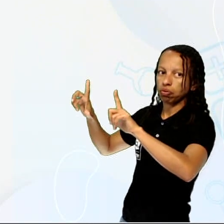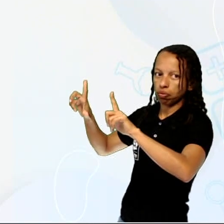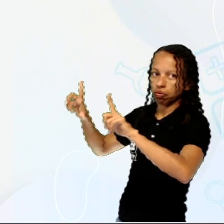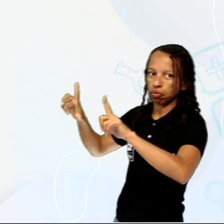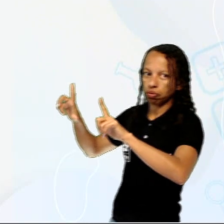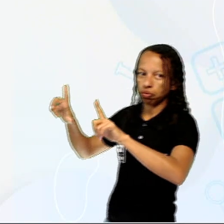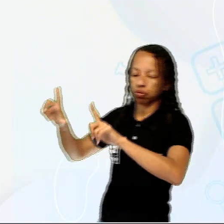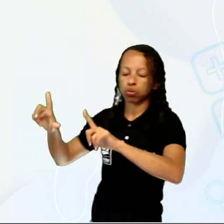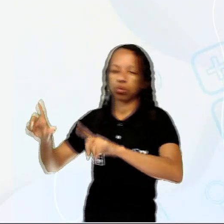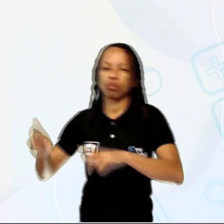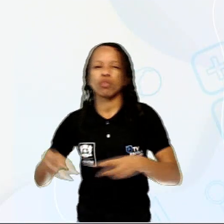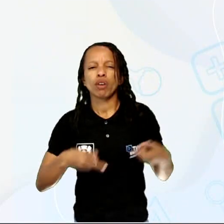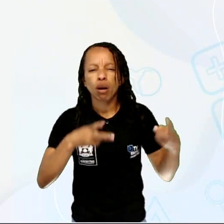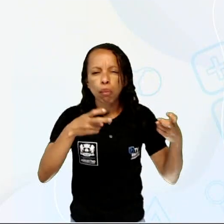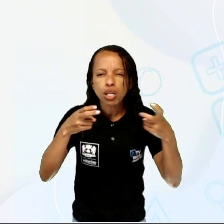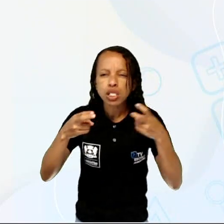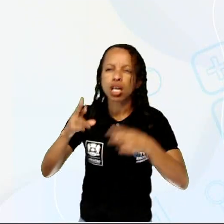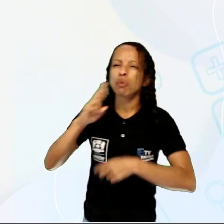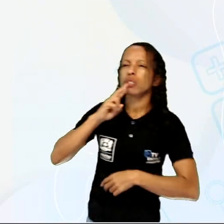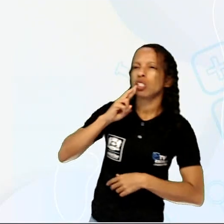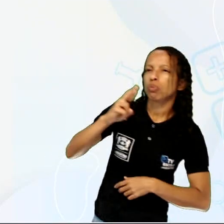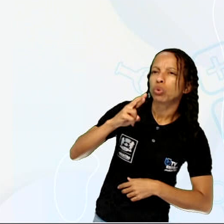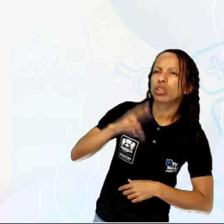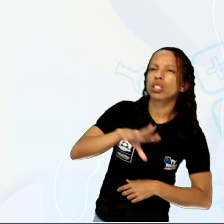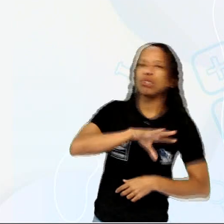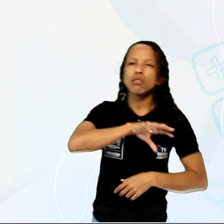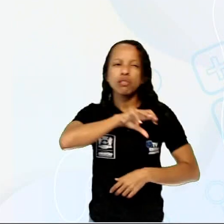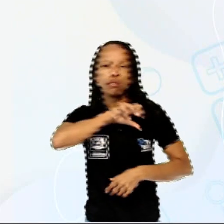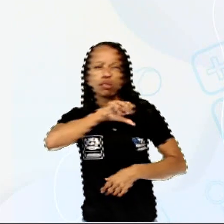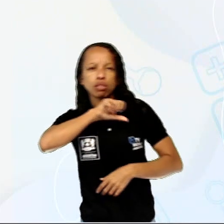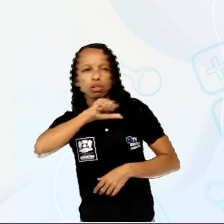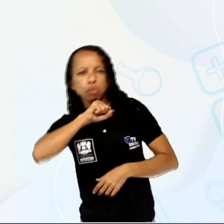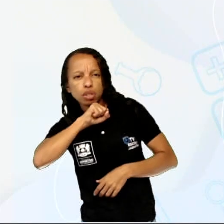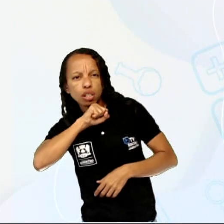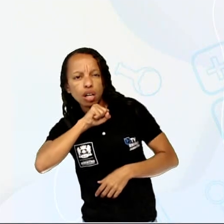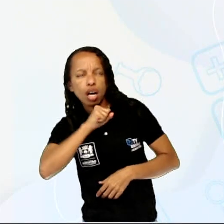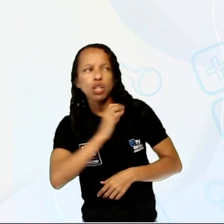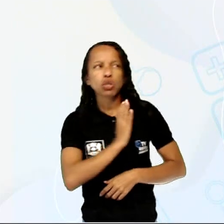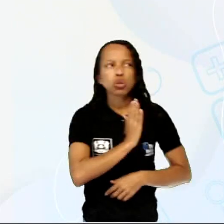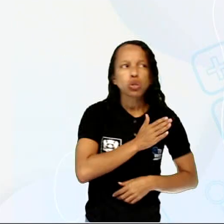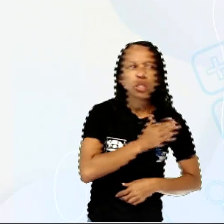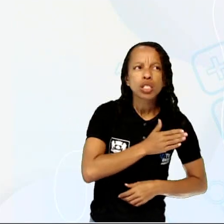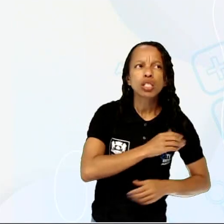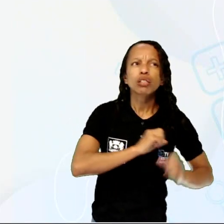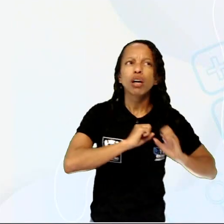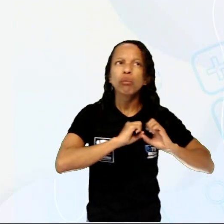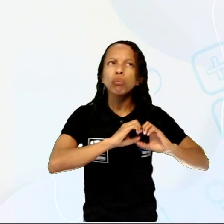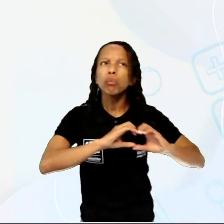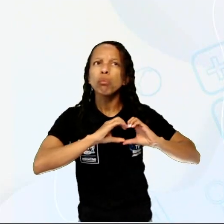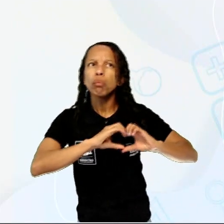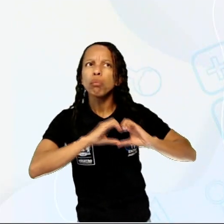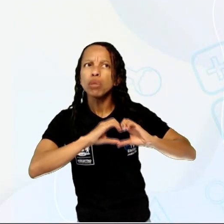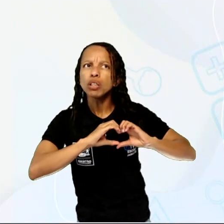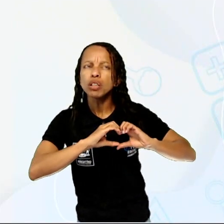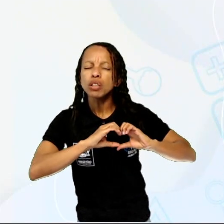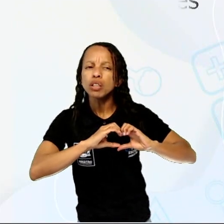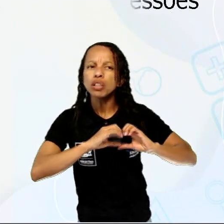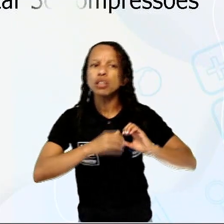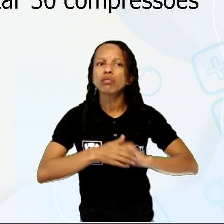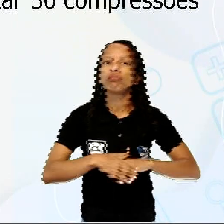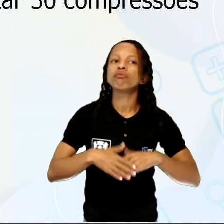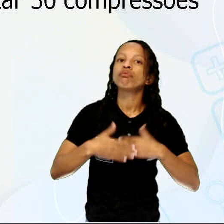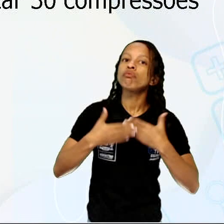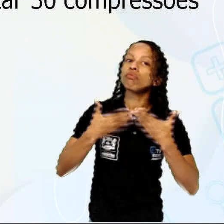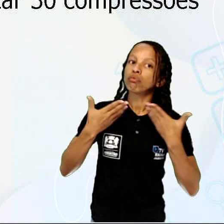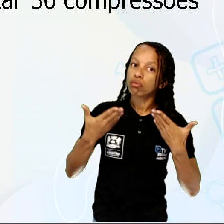responde, vê se ela está respirando, se está saindo ar pela boca, se o coração está batendo normal. Então,